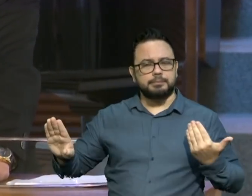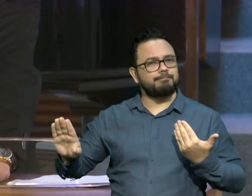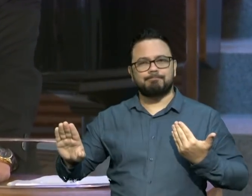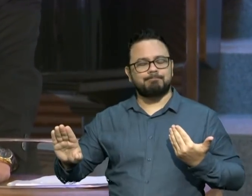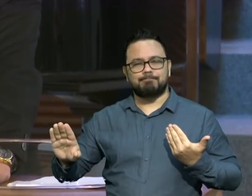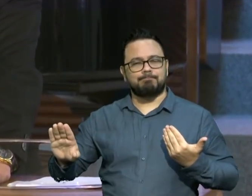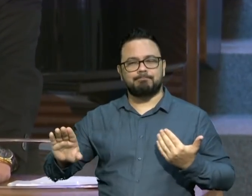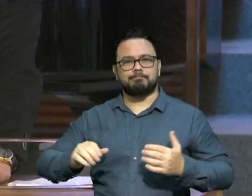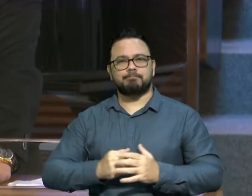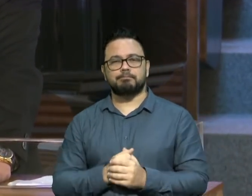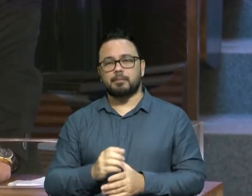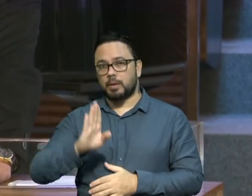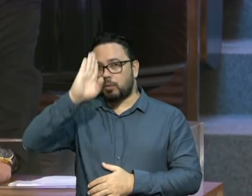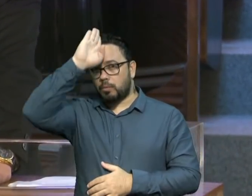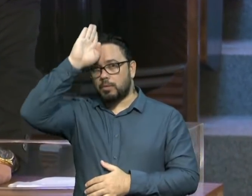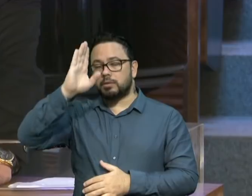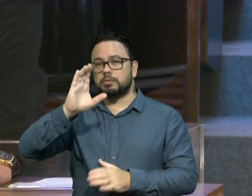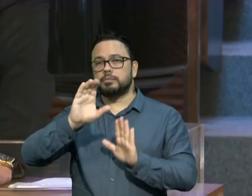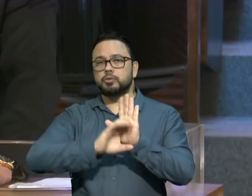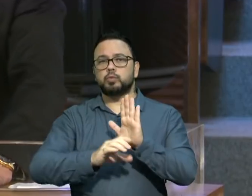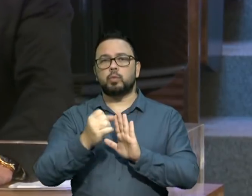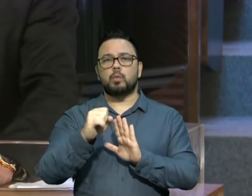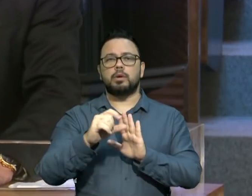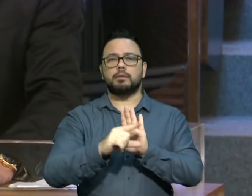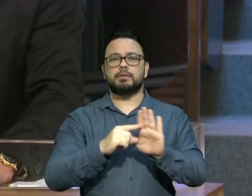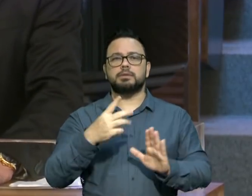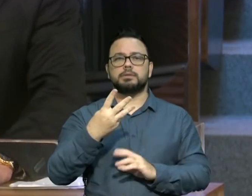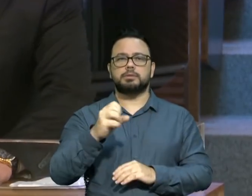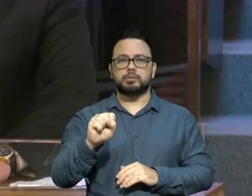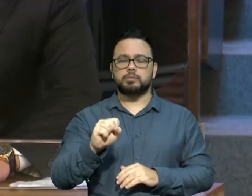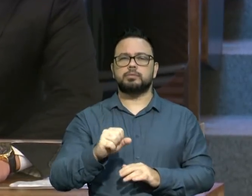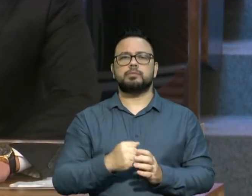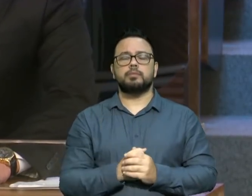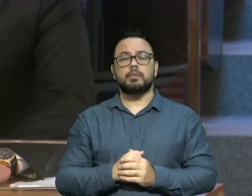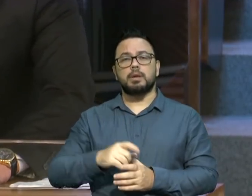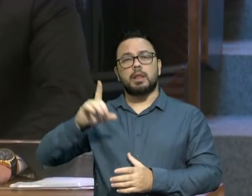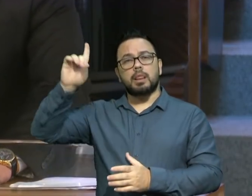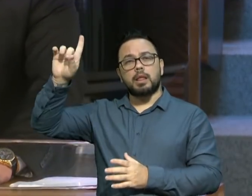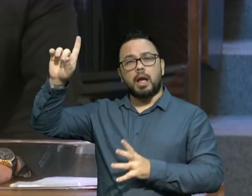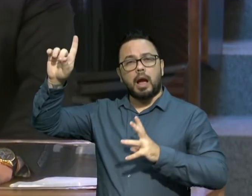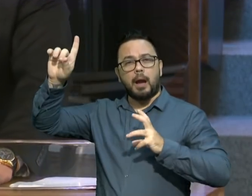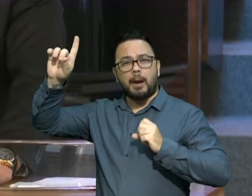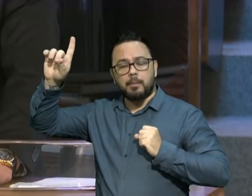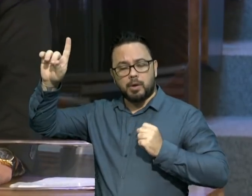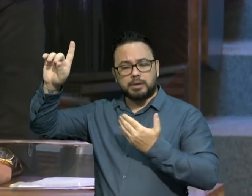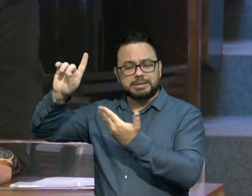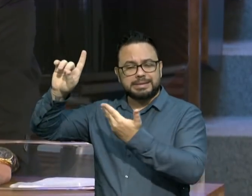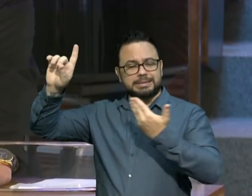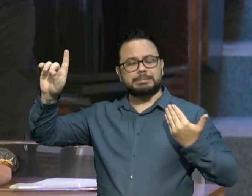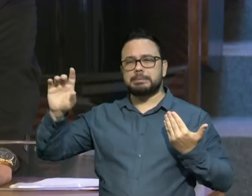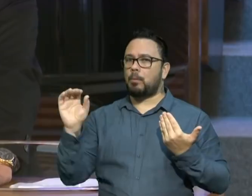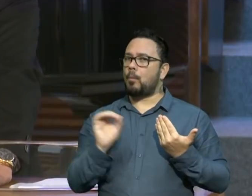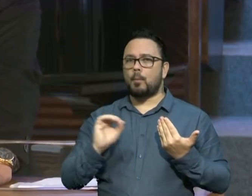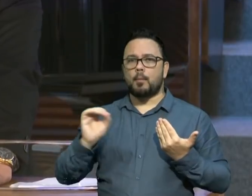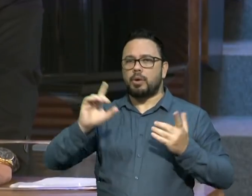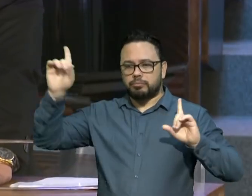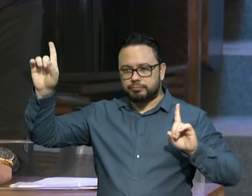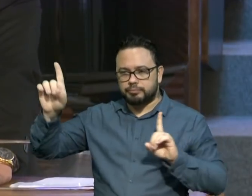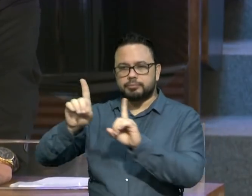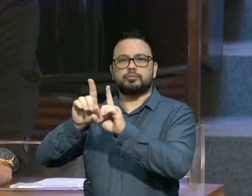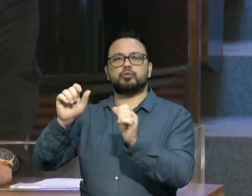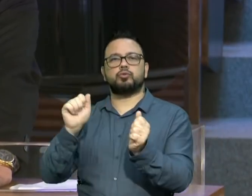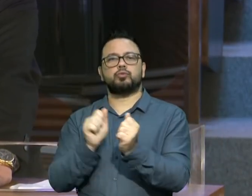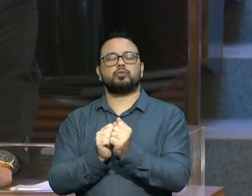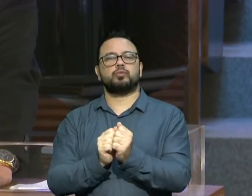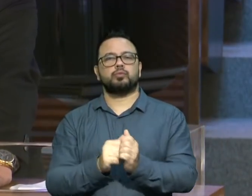Romanos 8 verso 38 Dias nada nos separará do amor de Deus Nem a Morte o Salmo